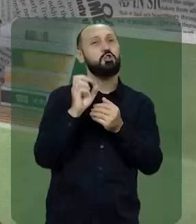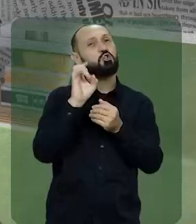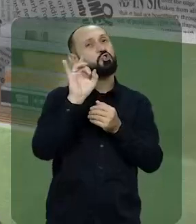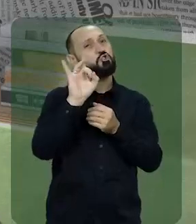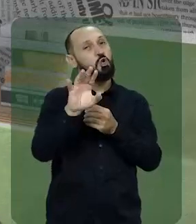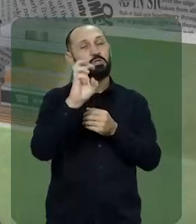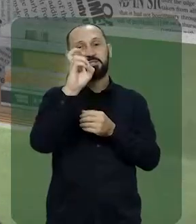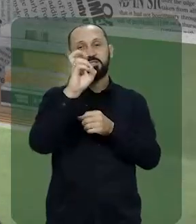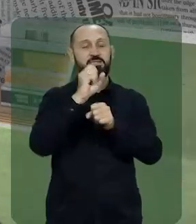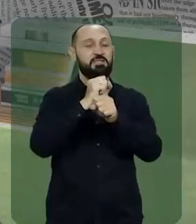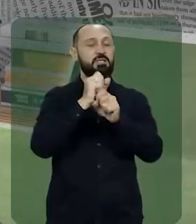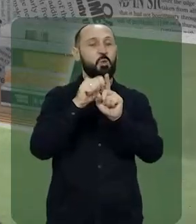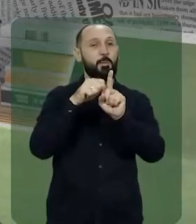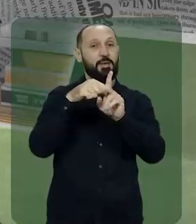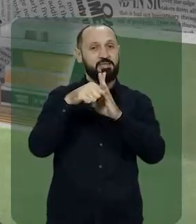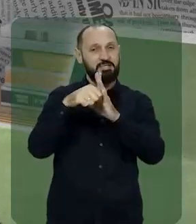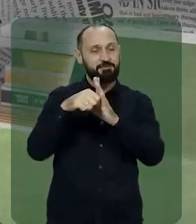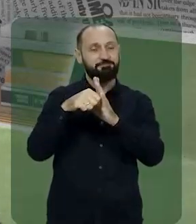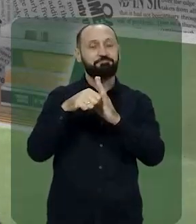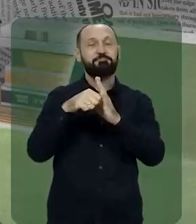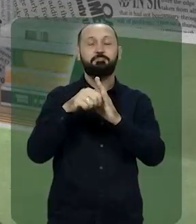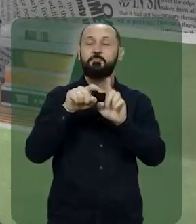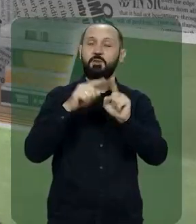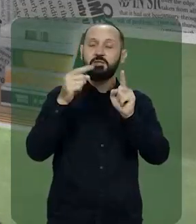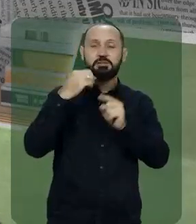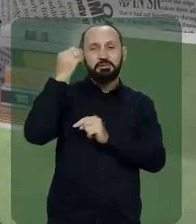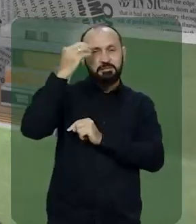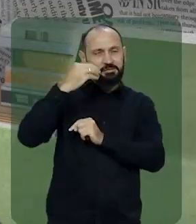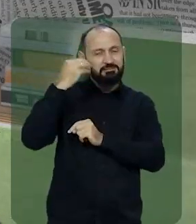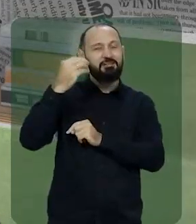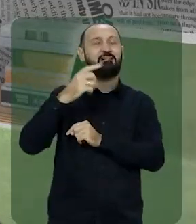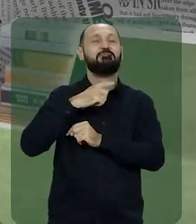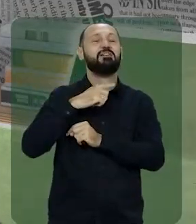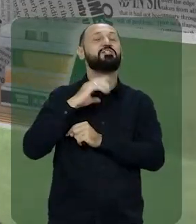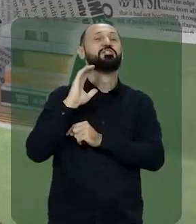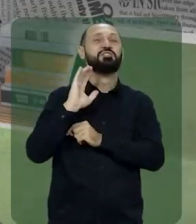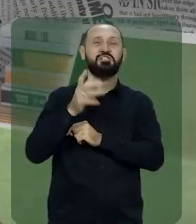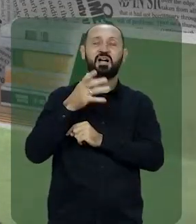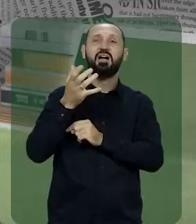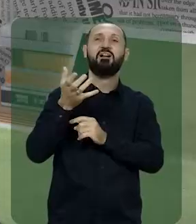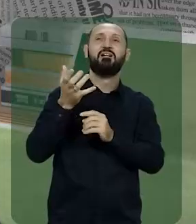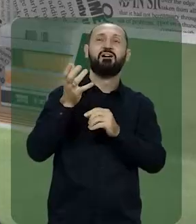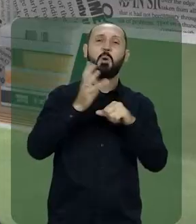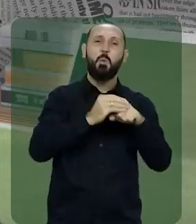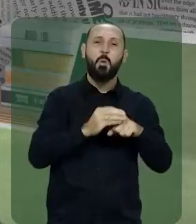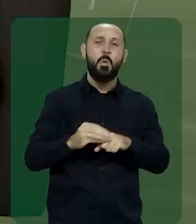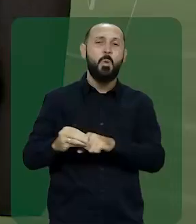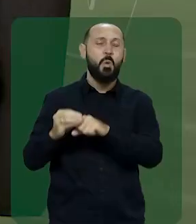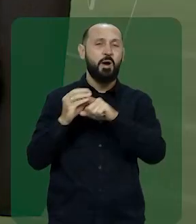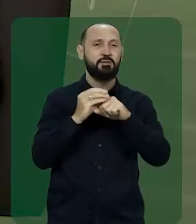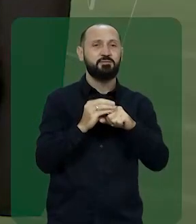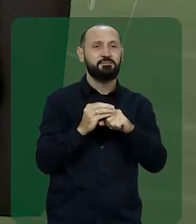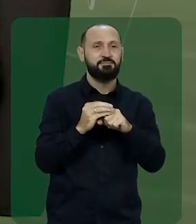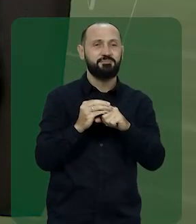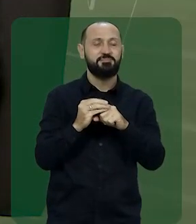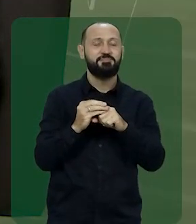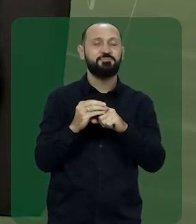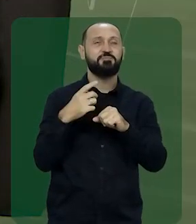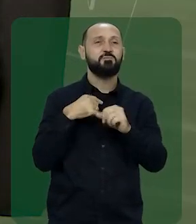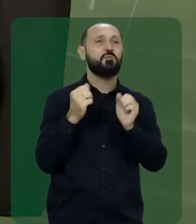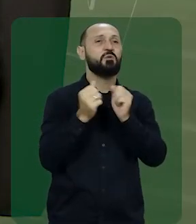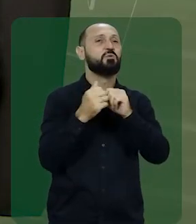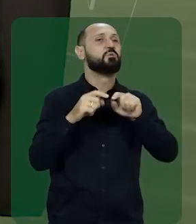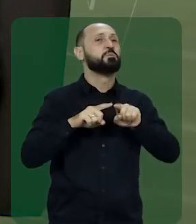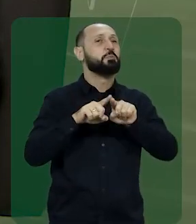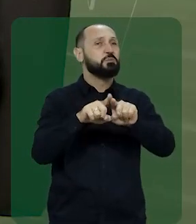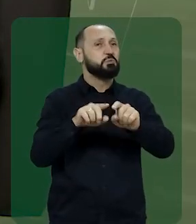meses, mas a experiência, já adquiri muito conhecimento e acredito que com os